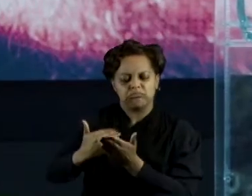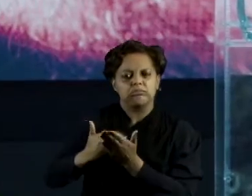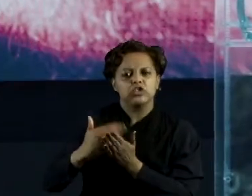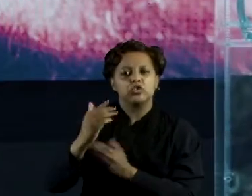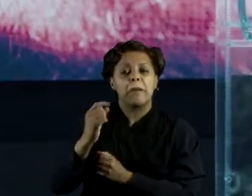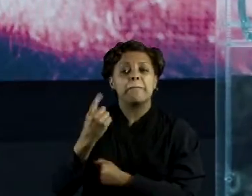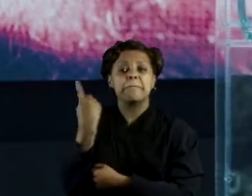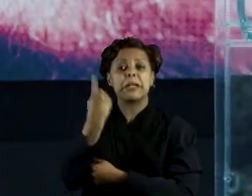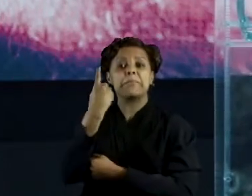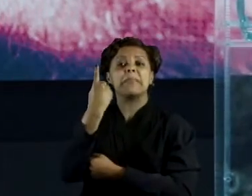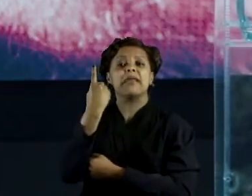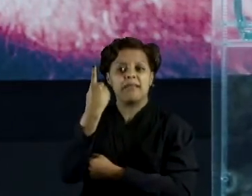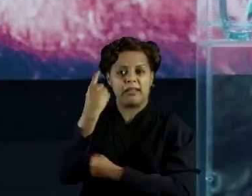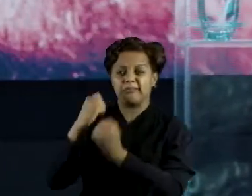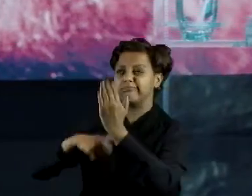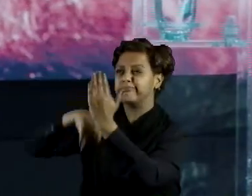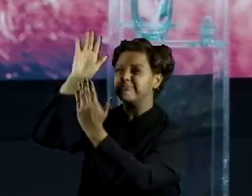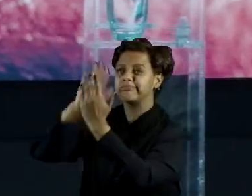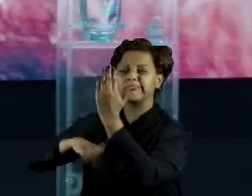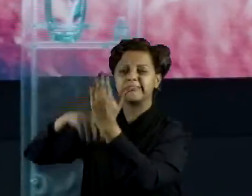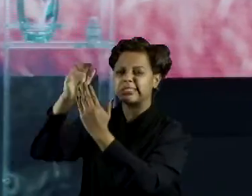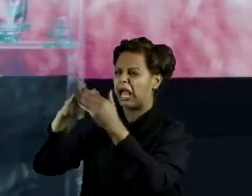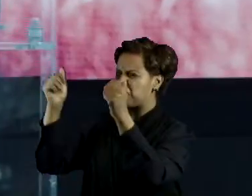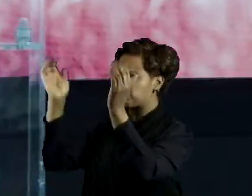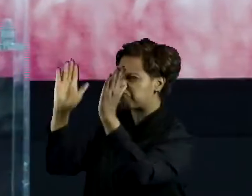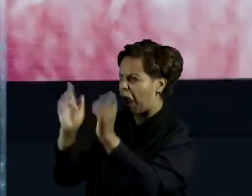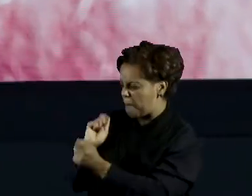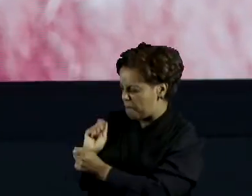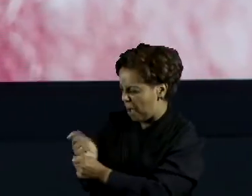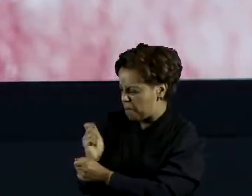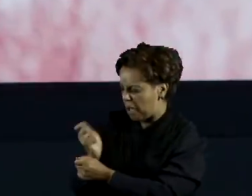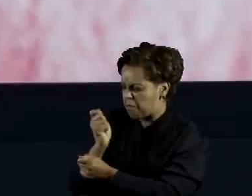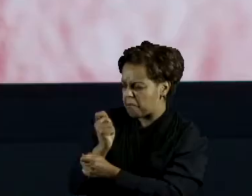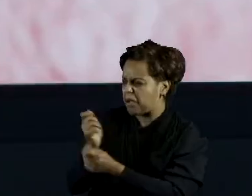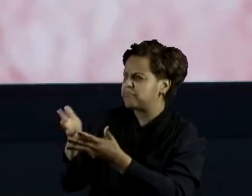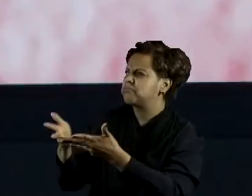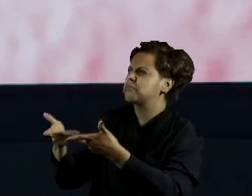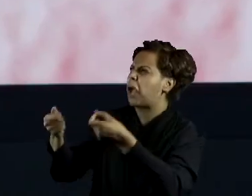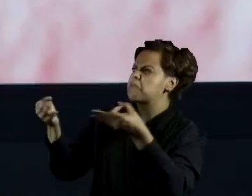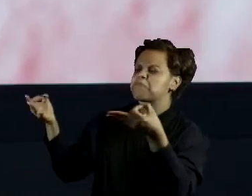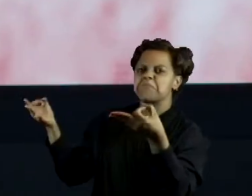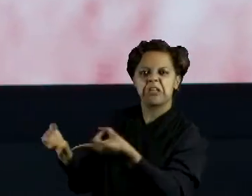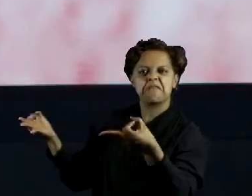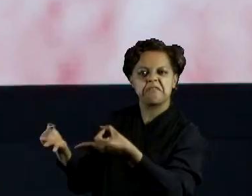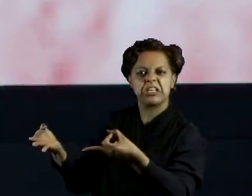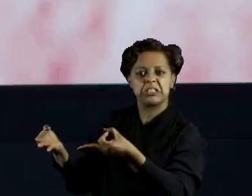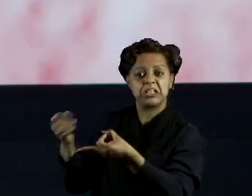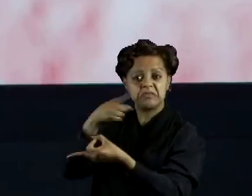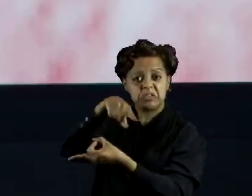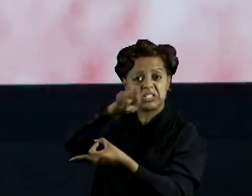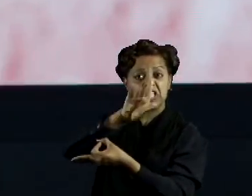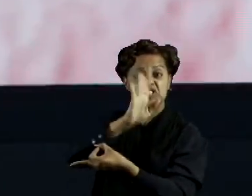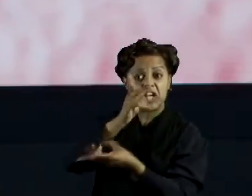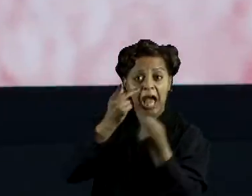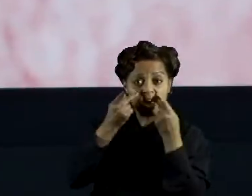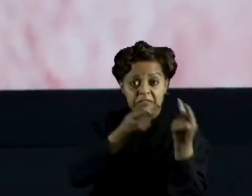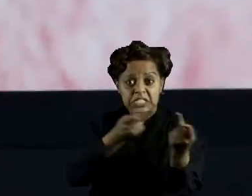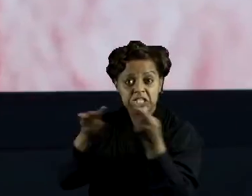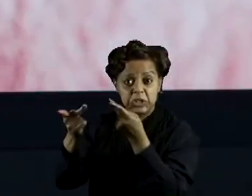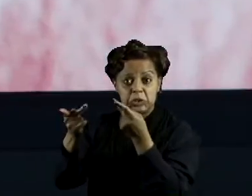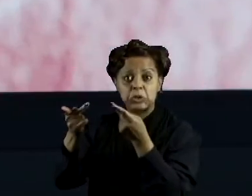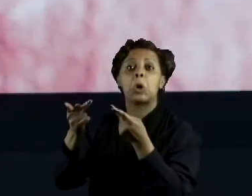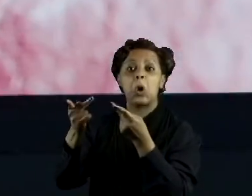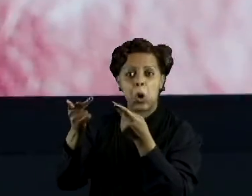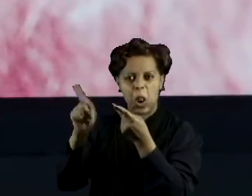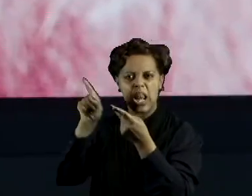de arte extraordinariamente perfeita. Quem já foi no Vaticano já teve